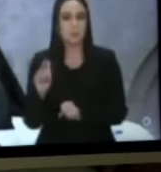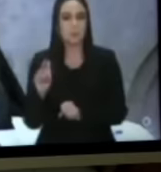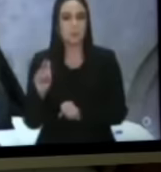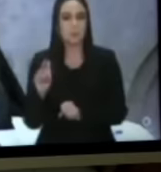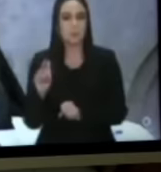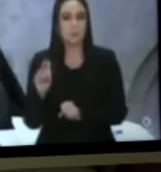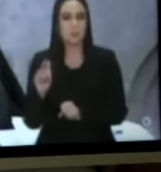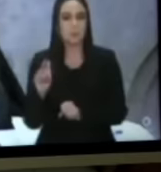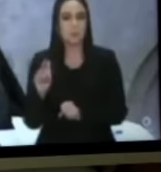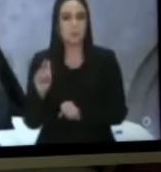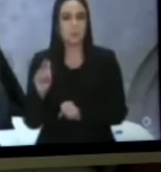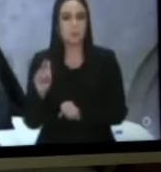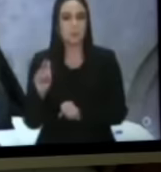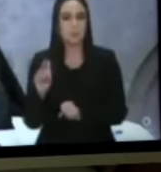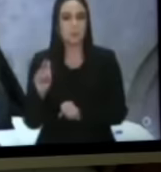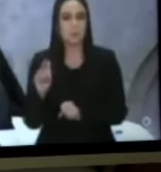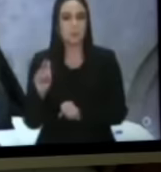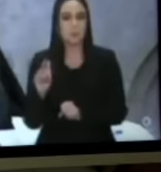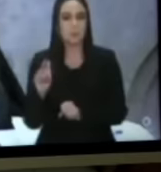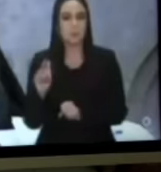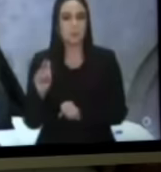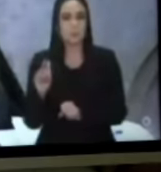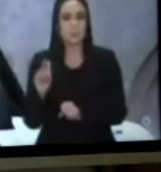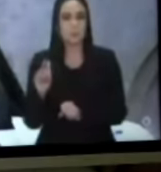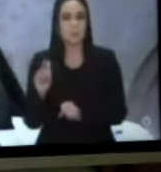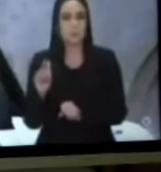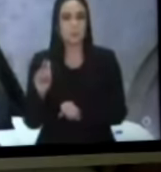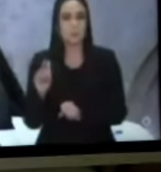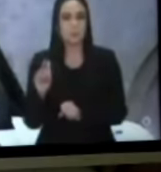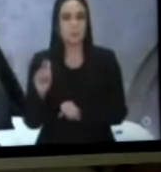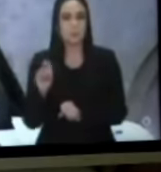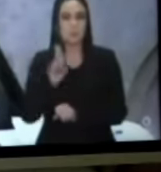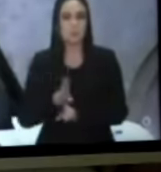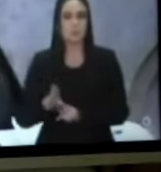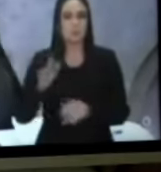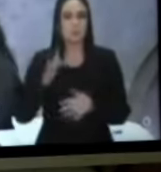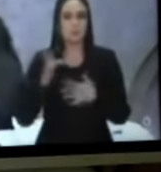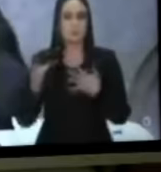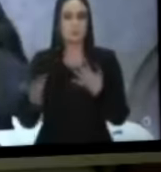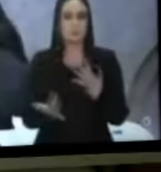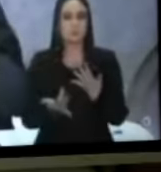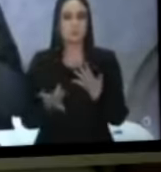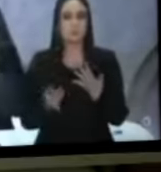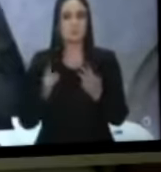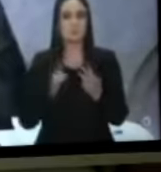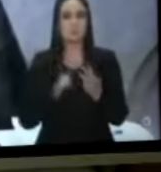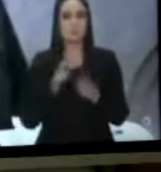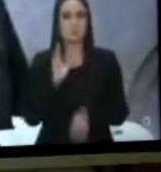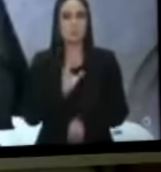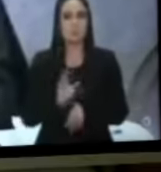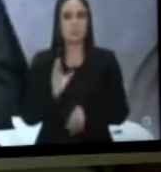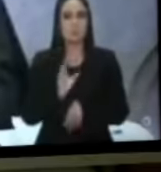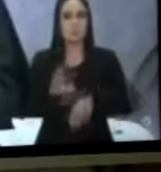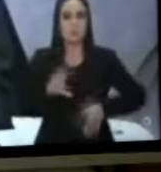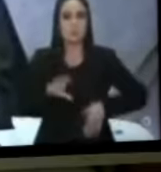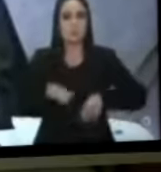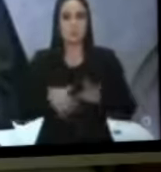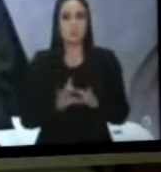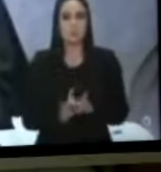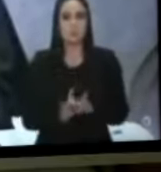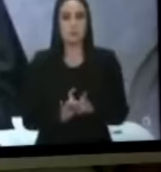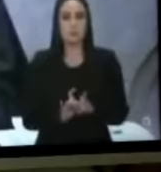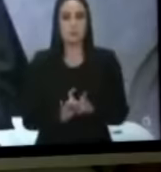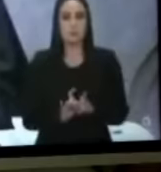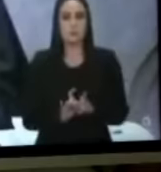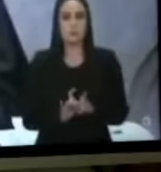do tempo então isso aí tudo bem vamos lá curso de formação democrática no Ministério